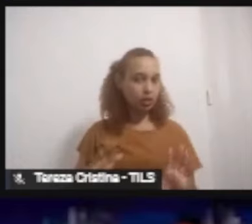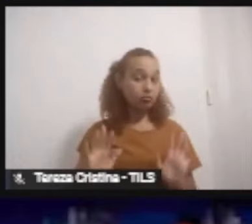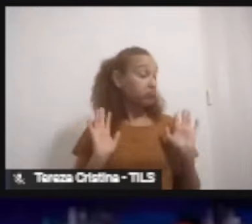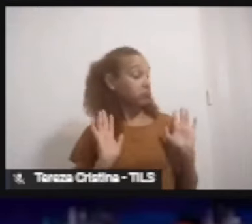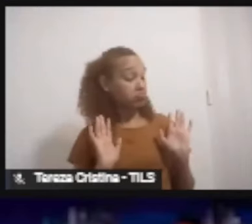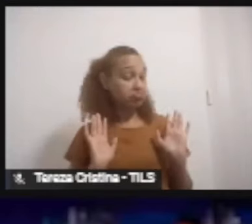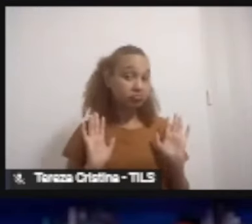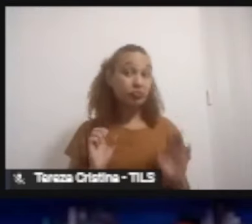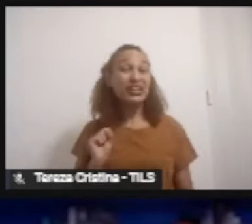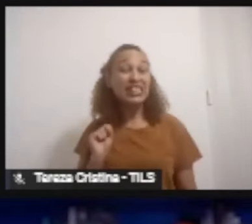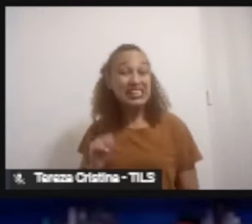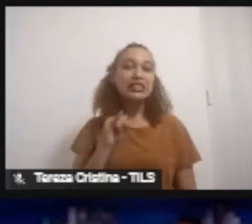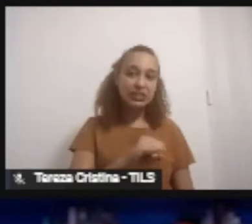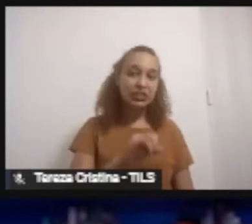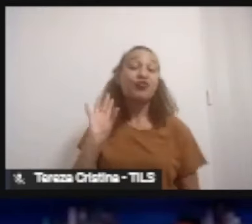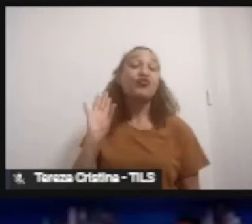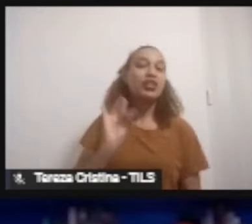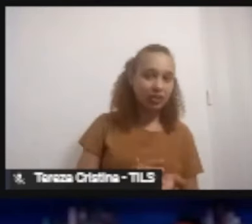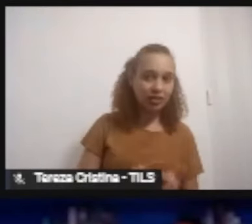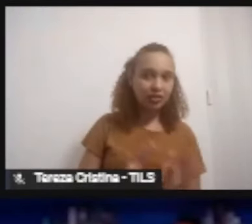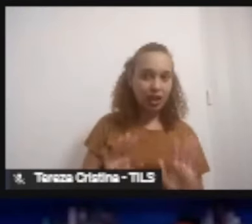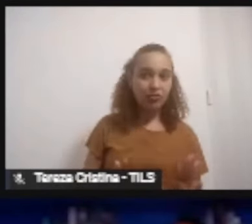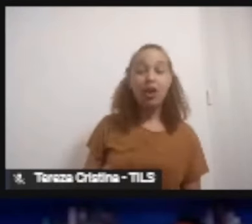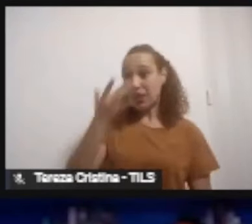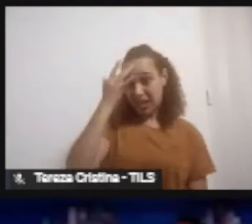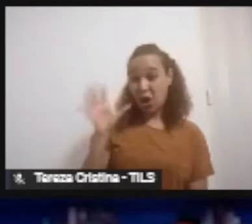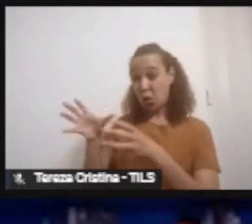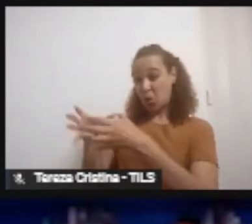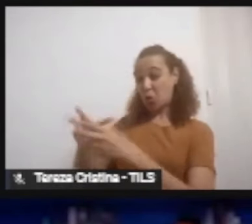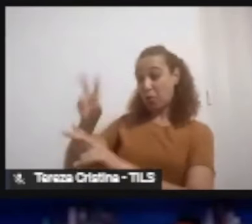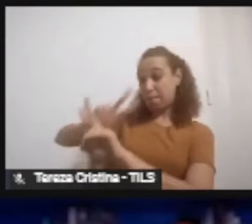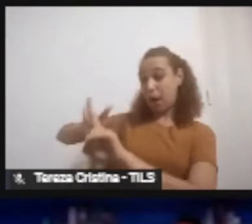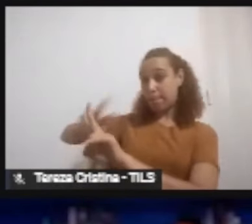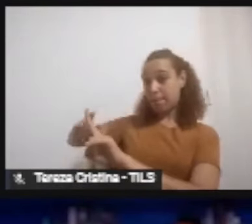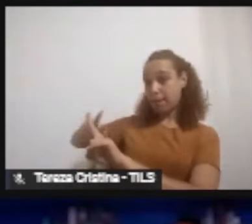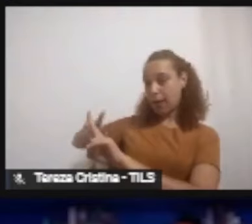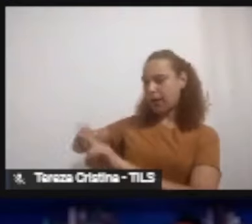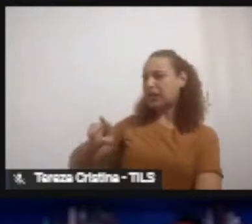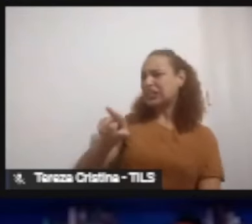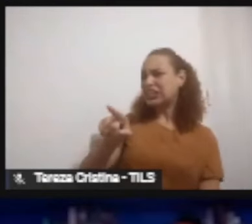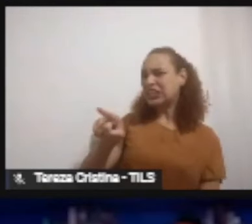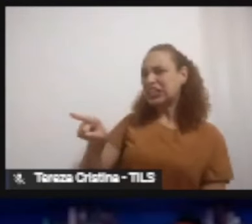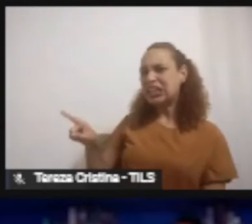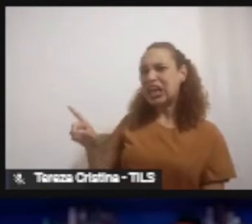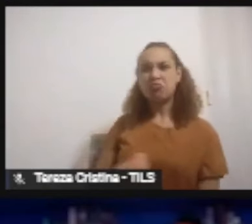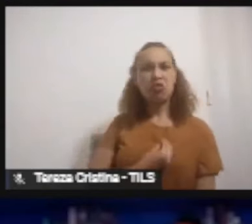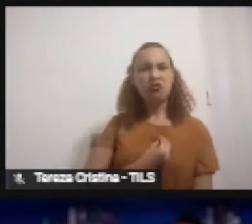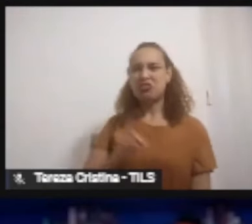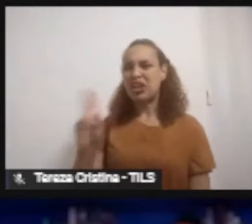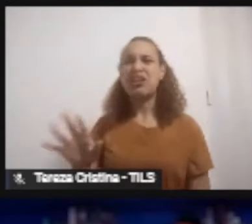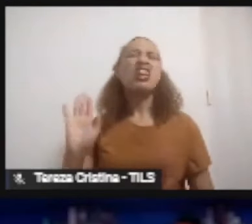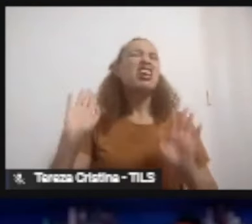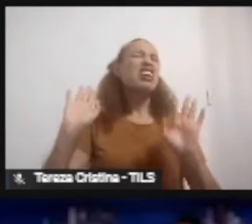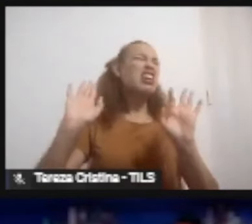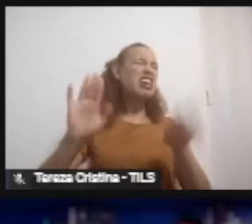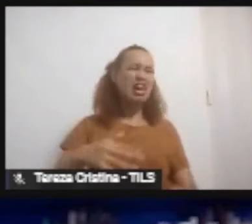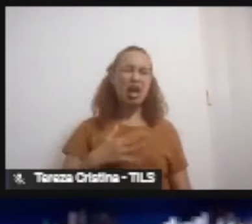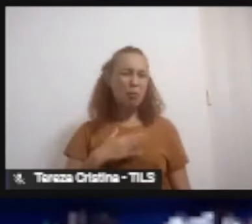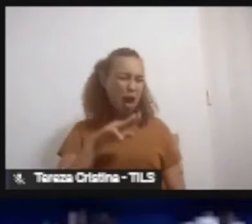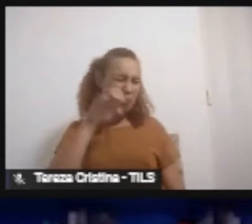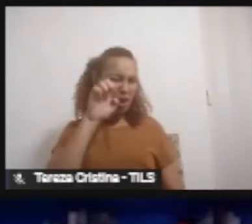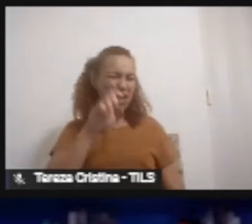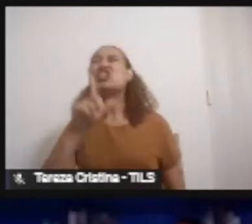isso fosse verdade, a gente ia pegar a população carcerária e eles iam ter um histórico assim, não, minha mãe deixava fazer